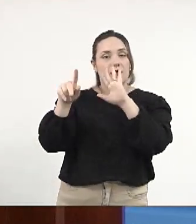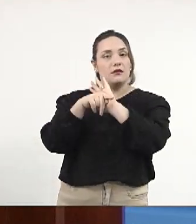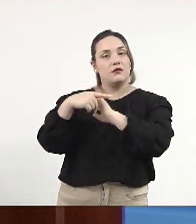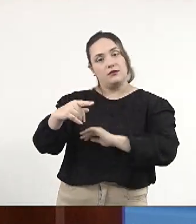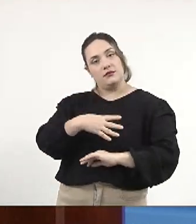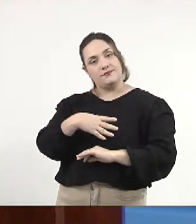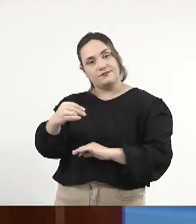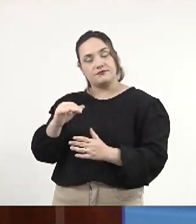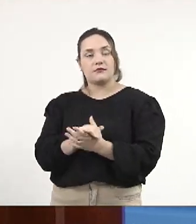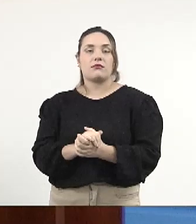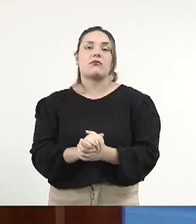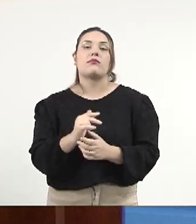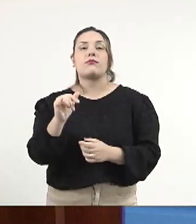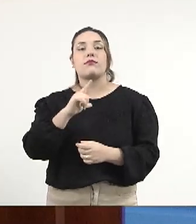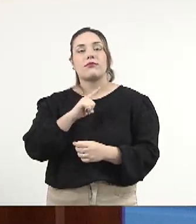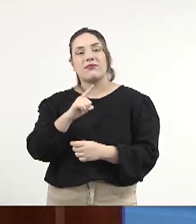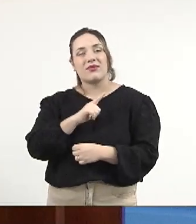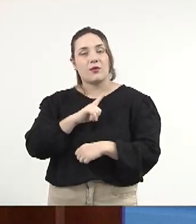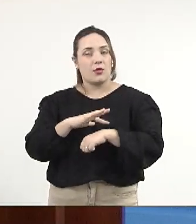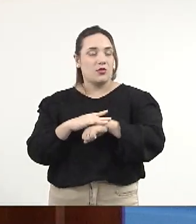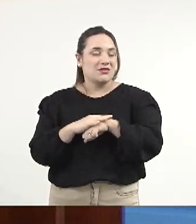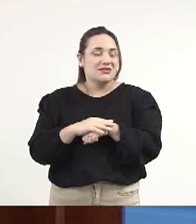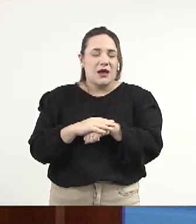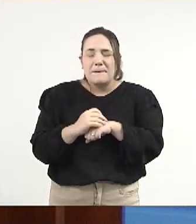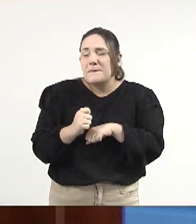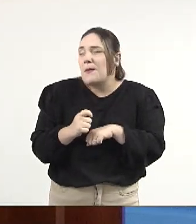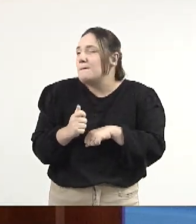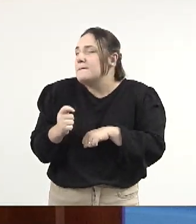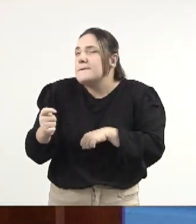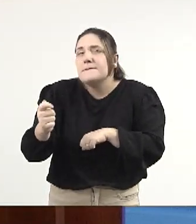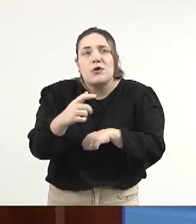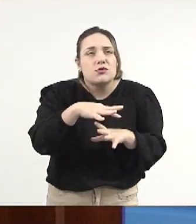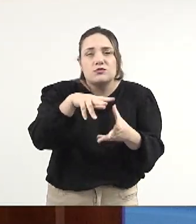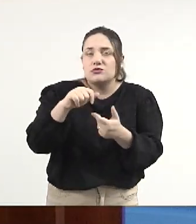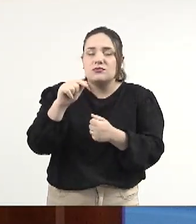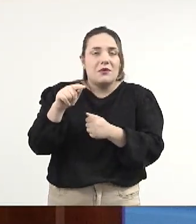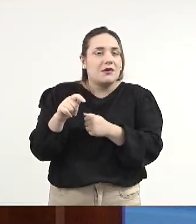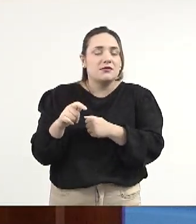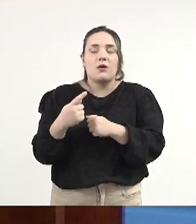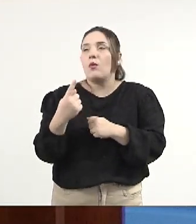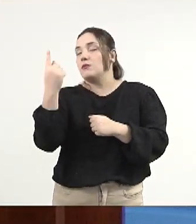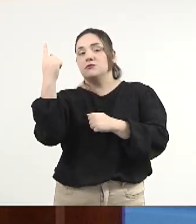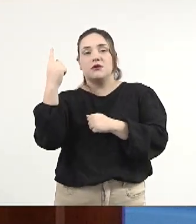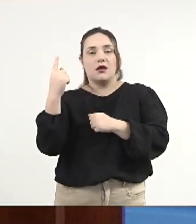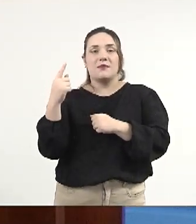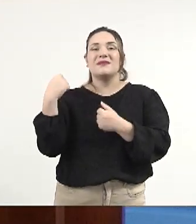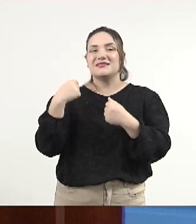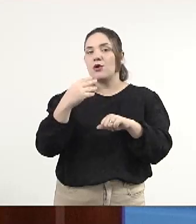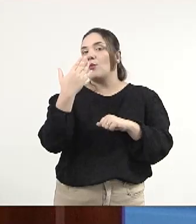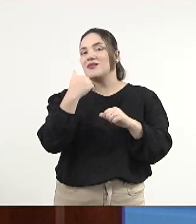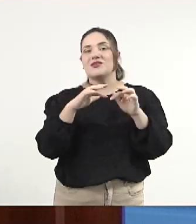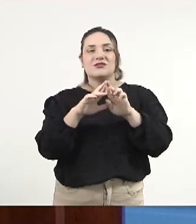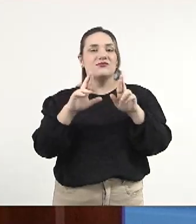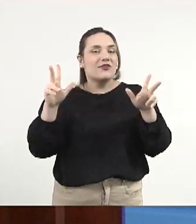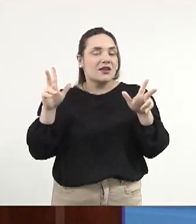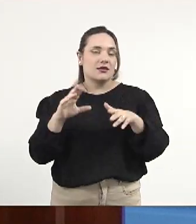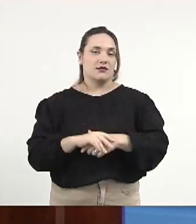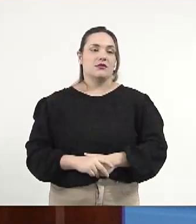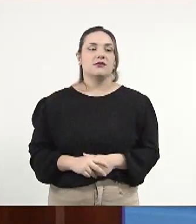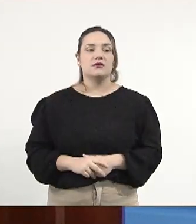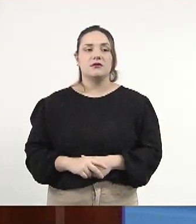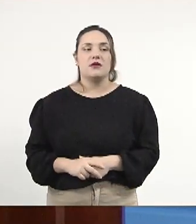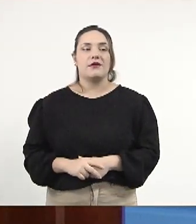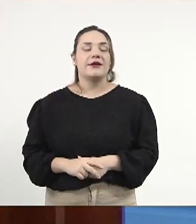aquele que tem doença rara e que muitas vezes precisa de uma dieta especial.